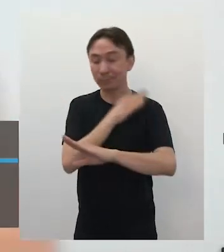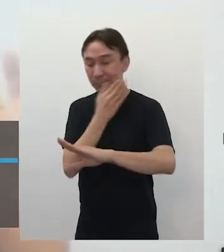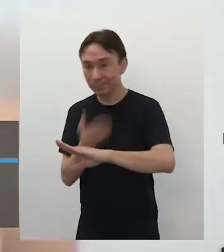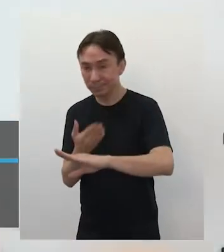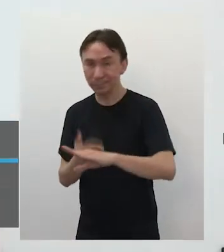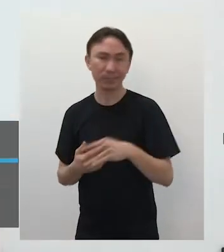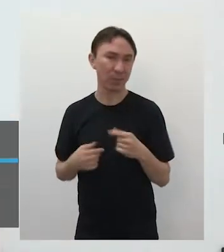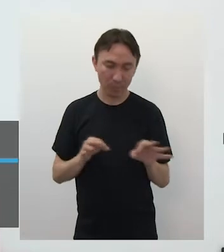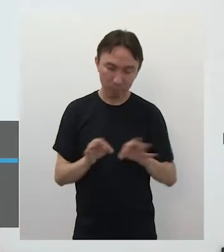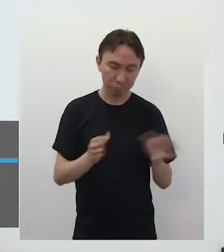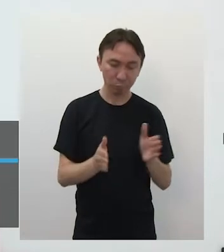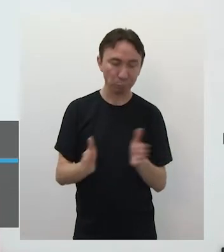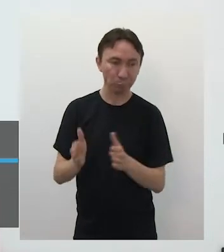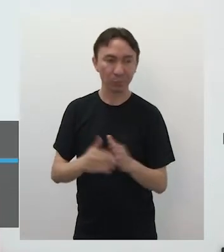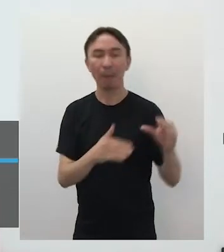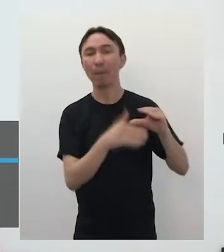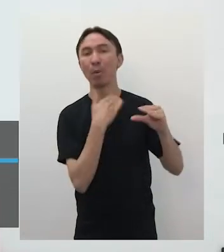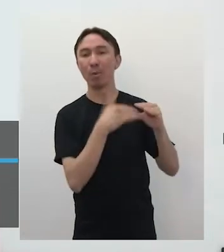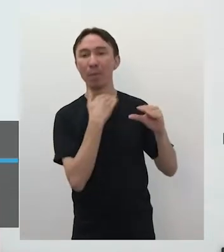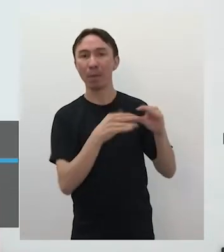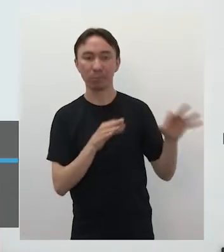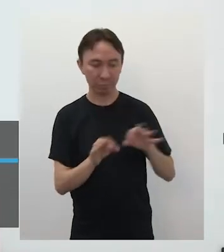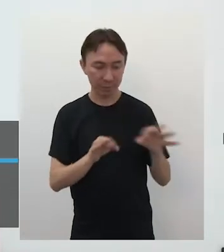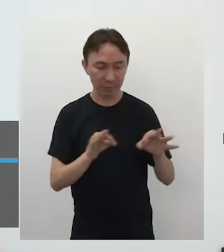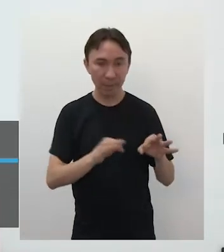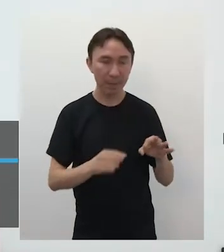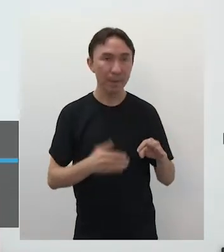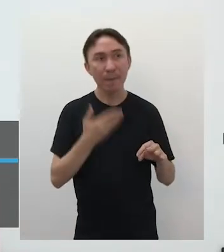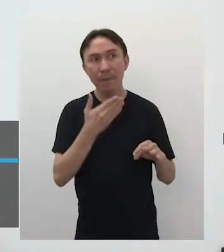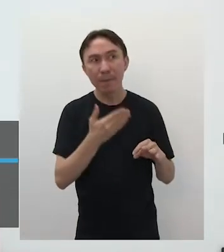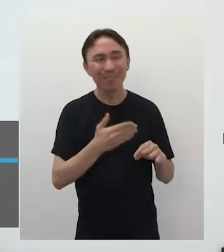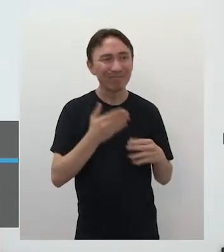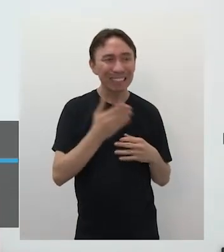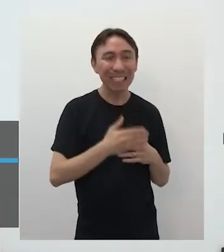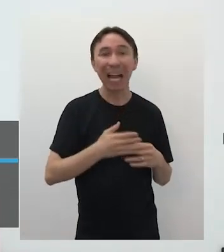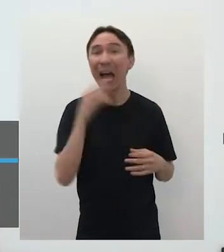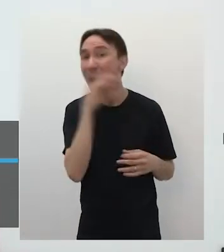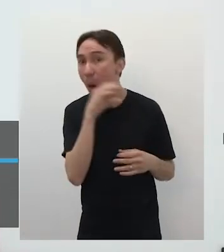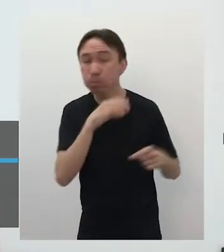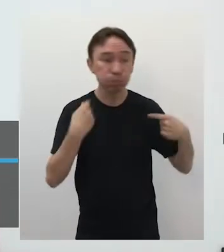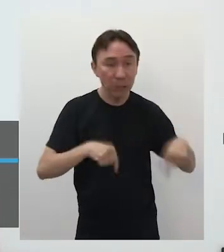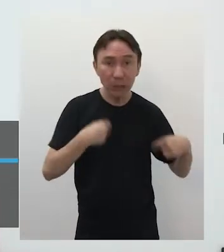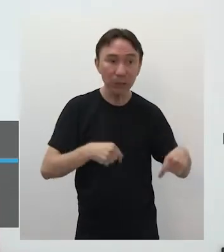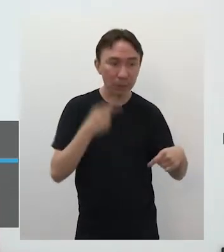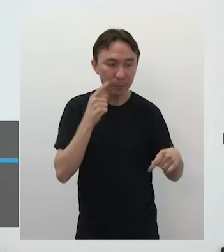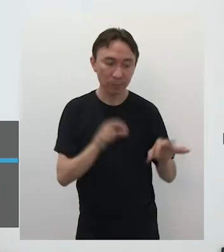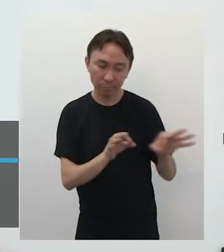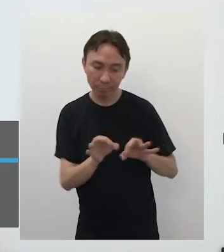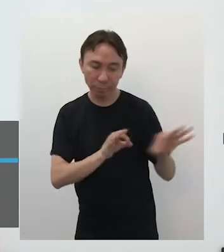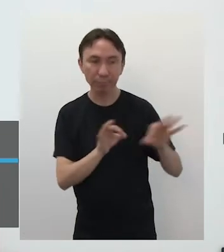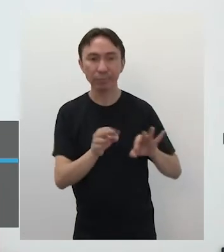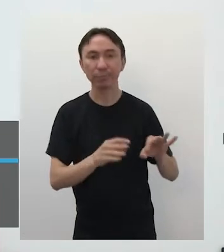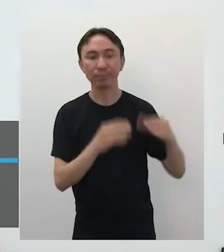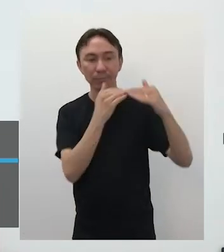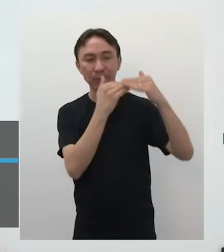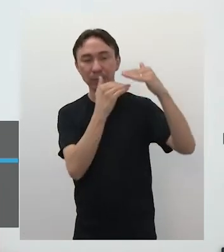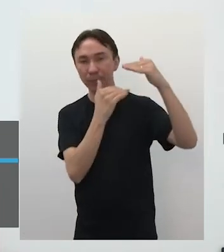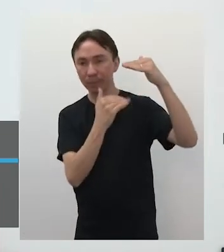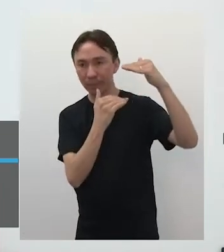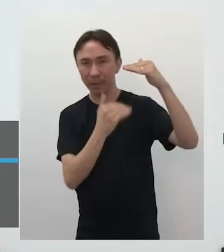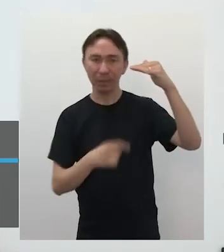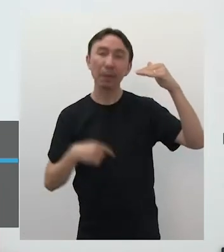das pessoas. E é muito bom o calor humano, você está perto. E uma outra demanda que a Tabata, quando